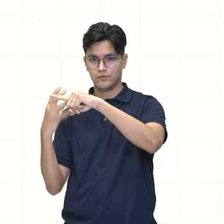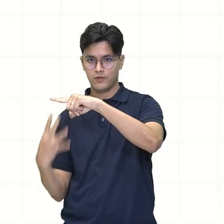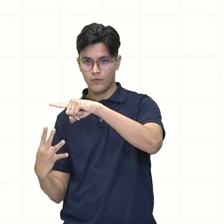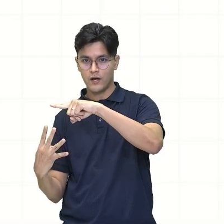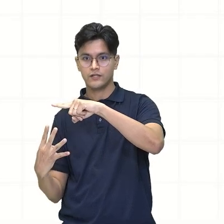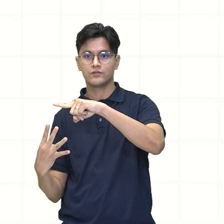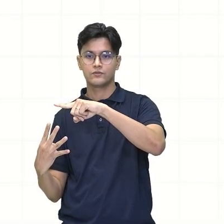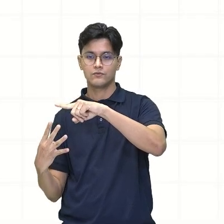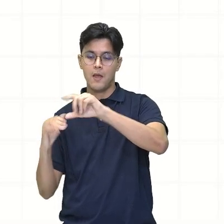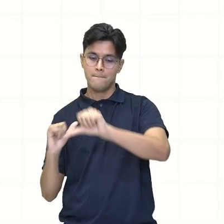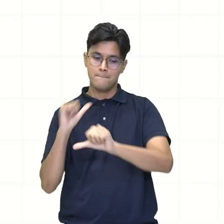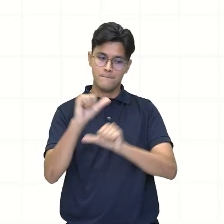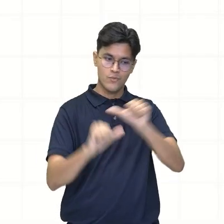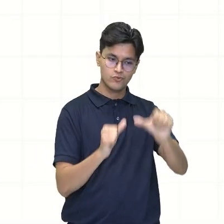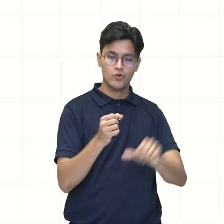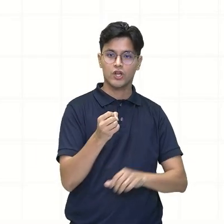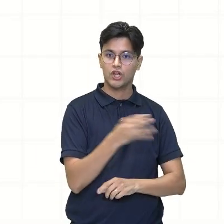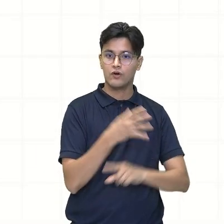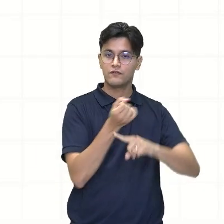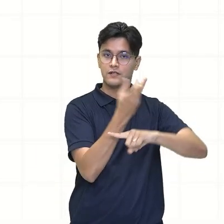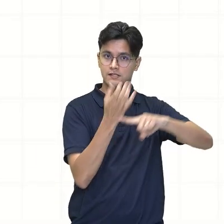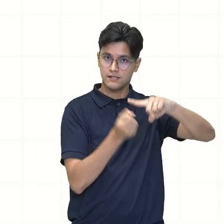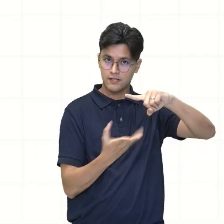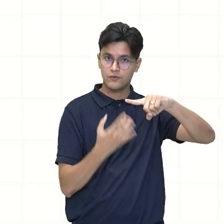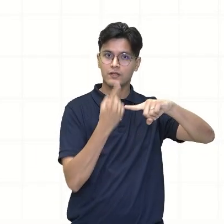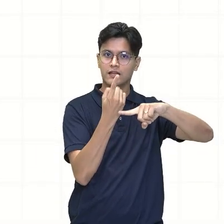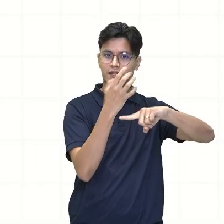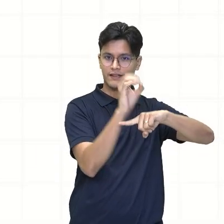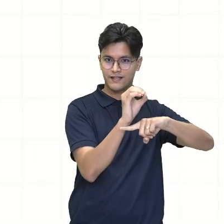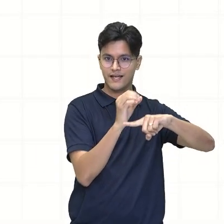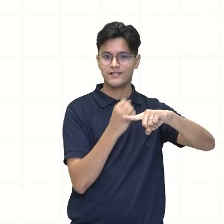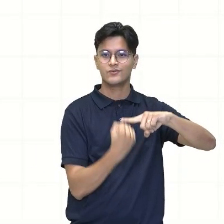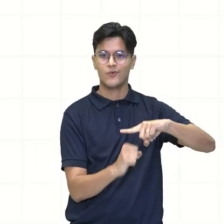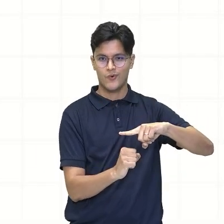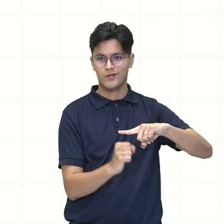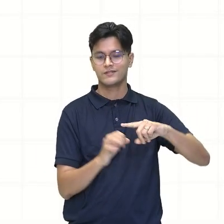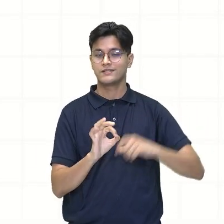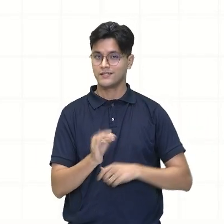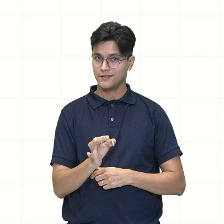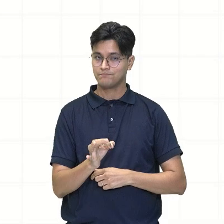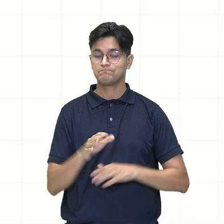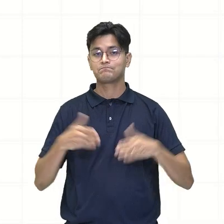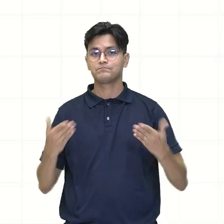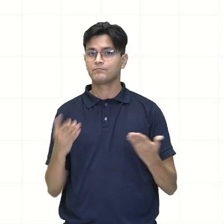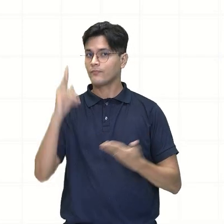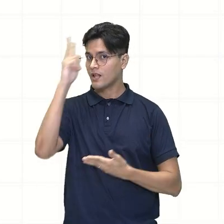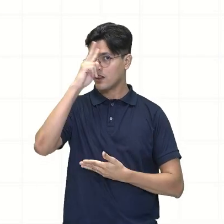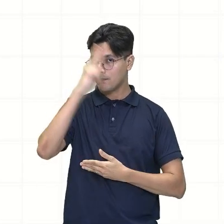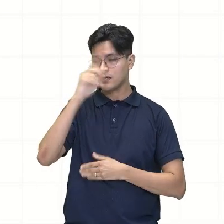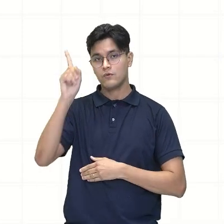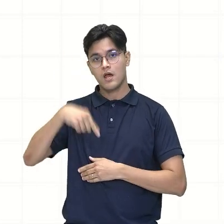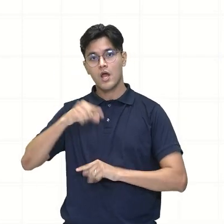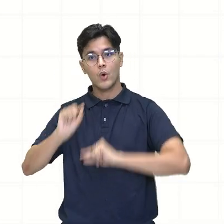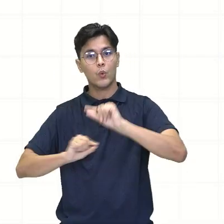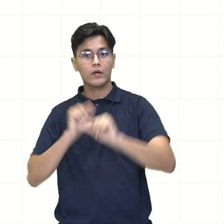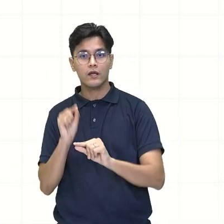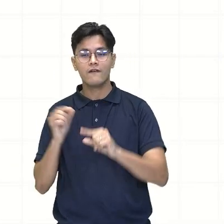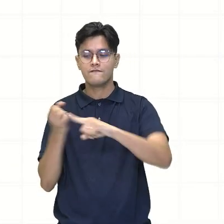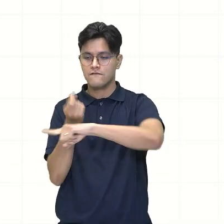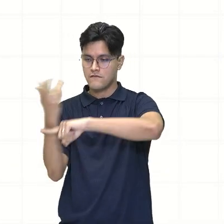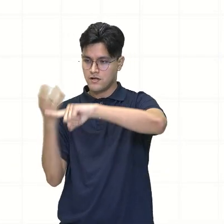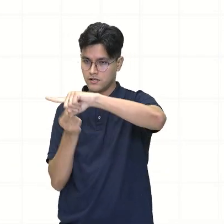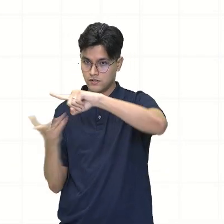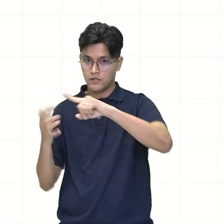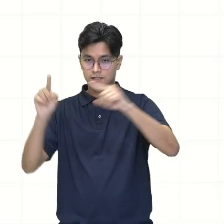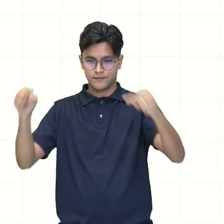aí, a nova fração é 10 sobre 8. Então, lembrando aí que elas são frações equivalentes, né? Elas